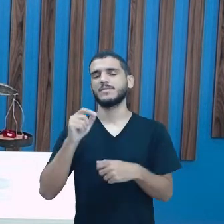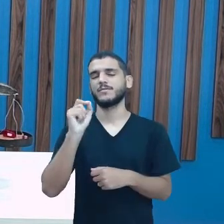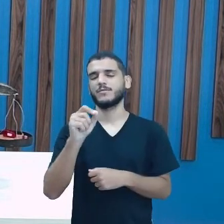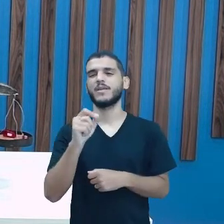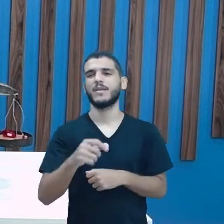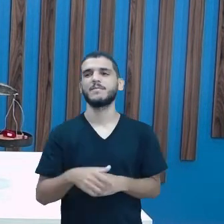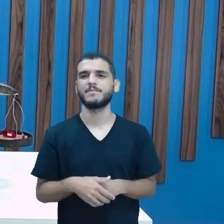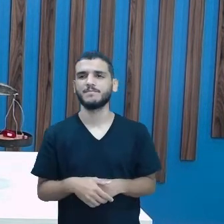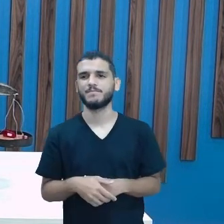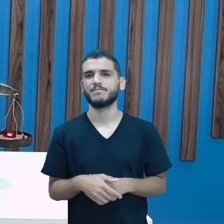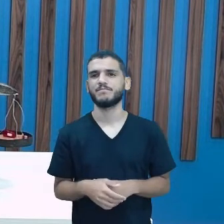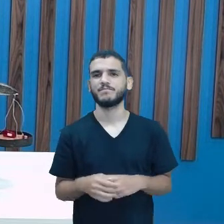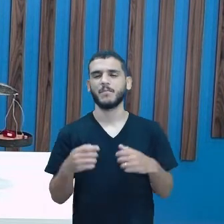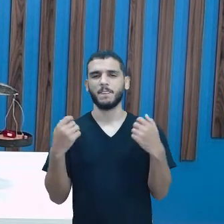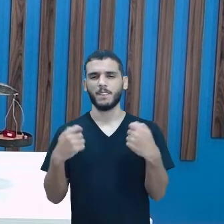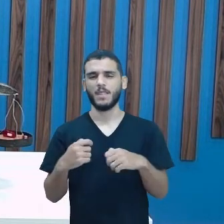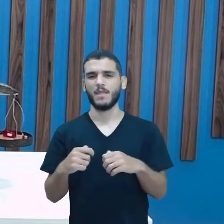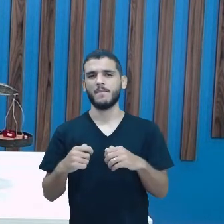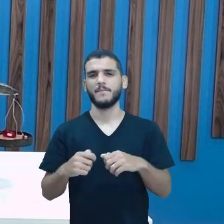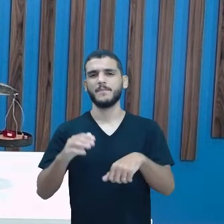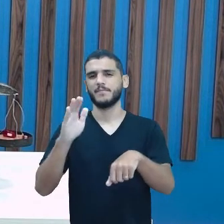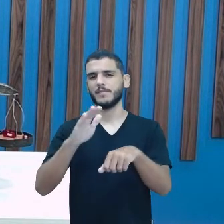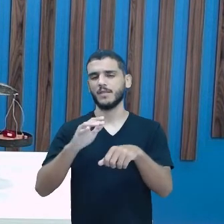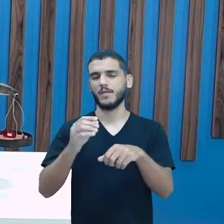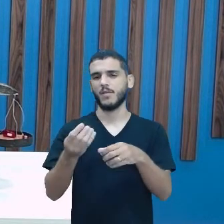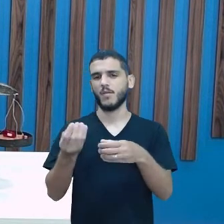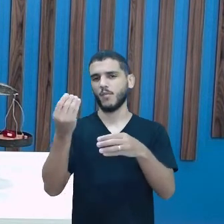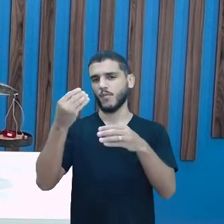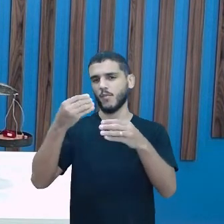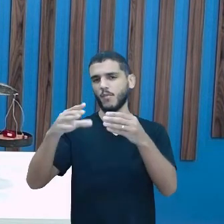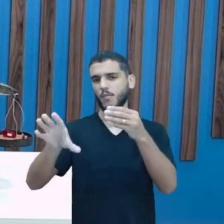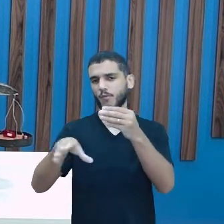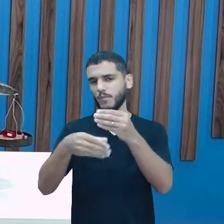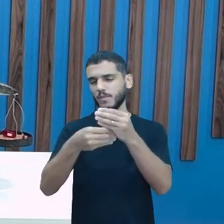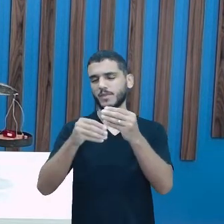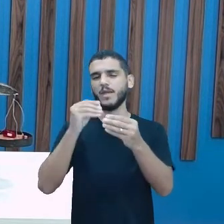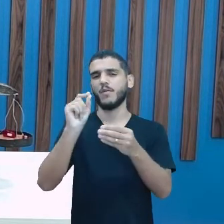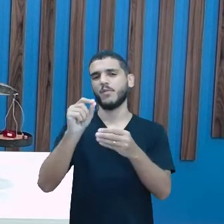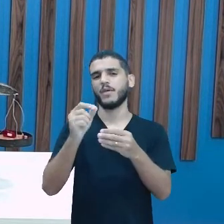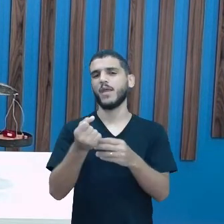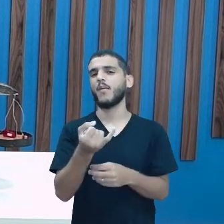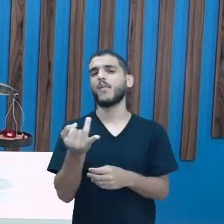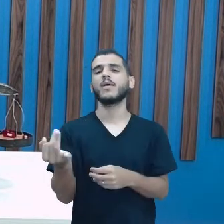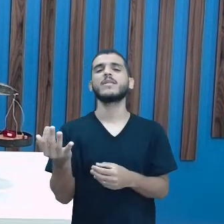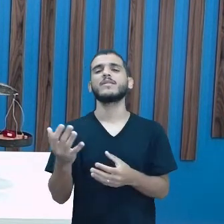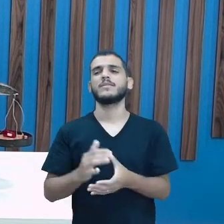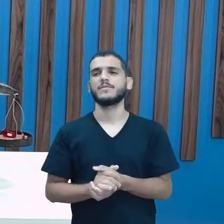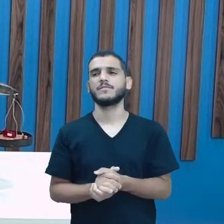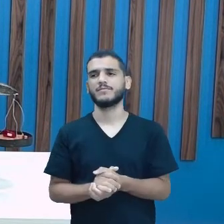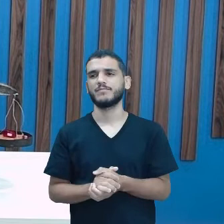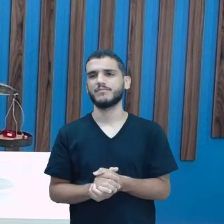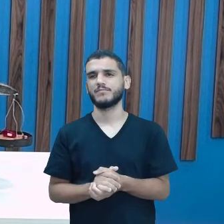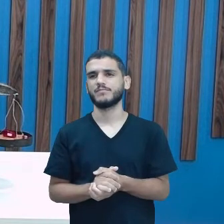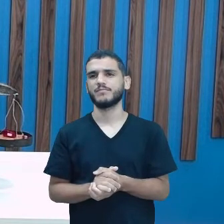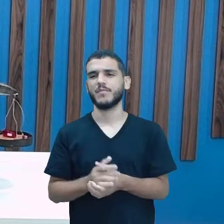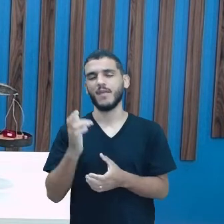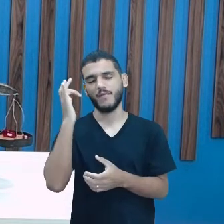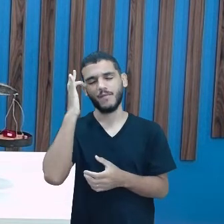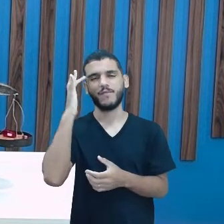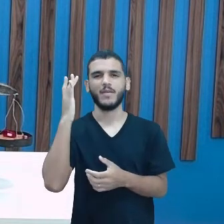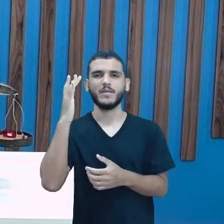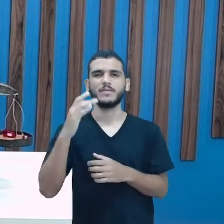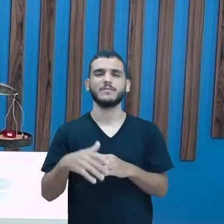aqui? Eu preciso acrescentar mais alguma quantidade aqui. E essa quantidade vai ser de quanto? Tá